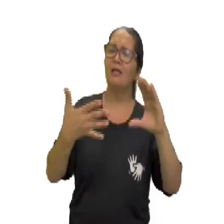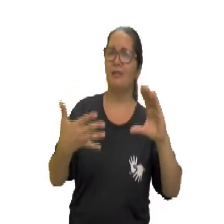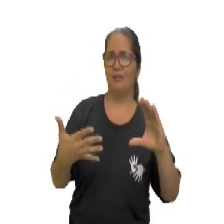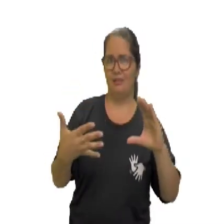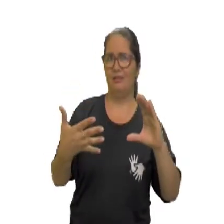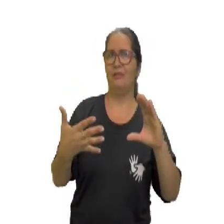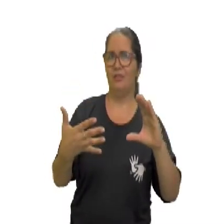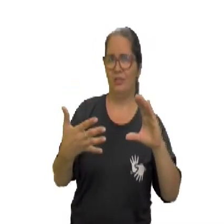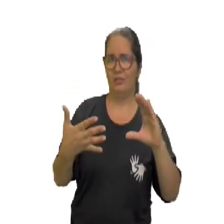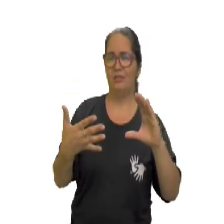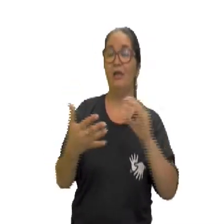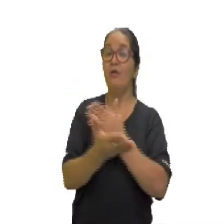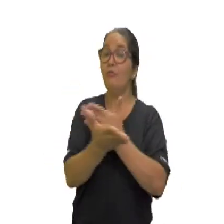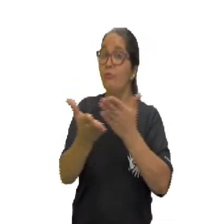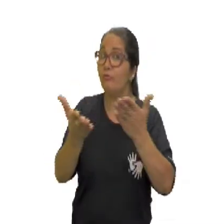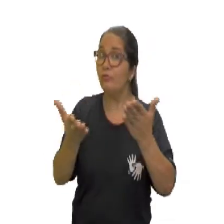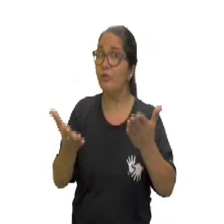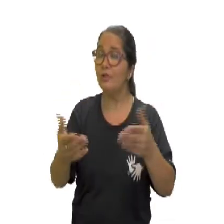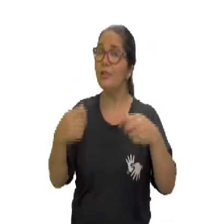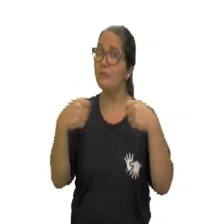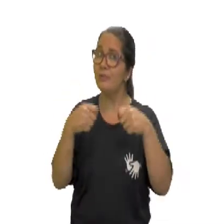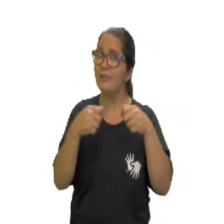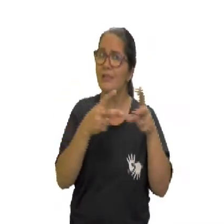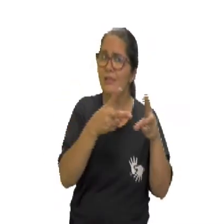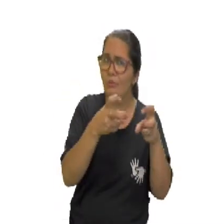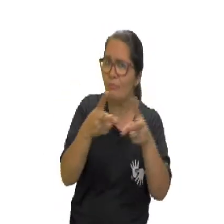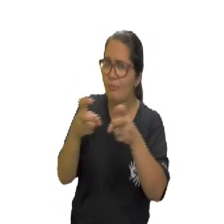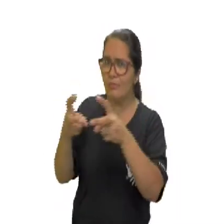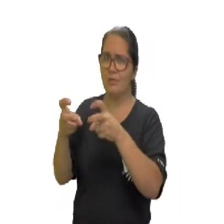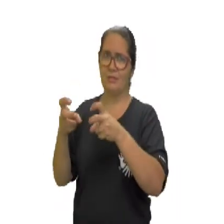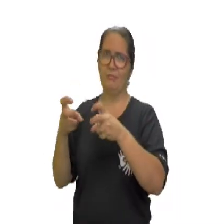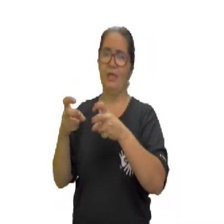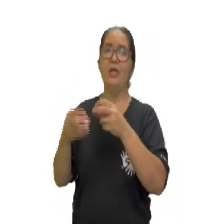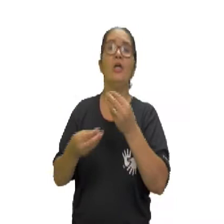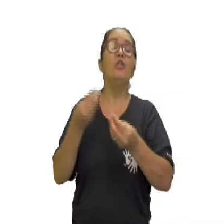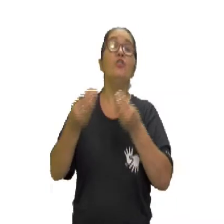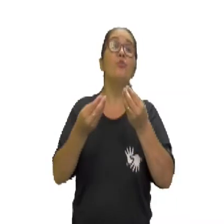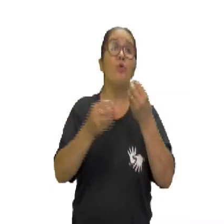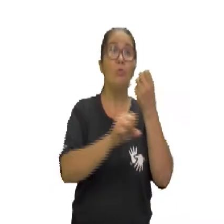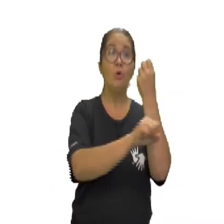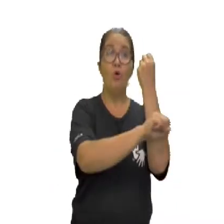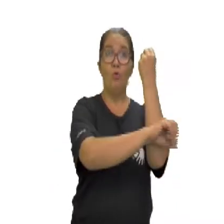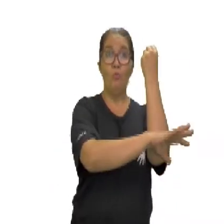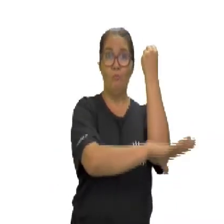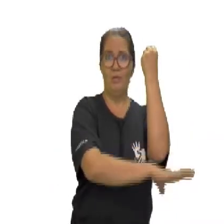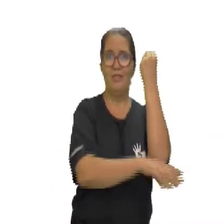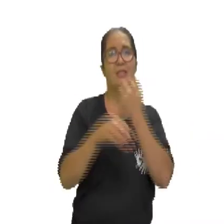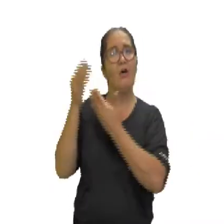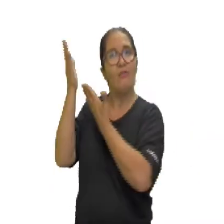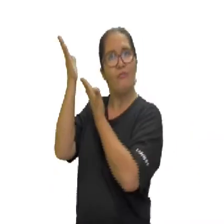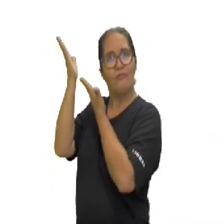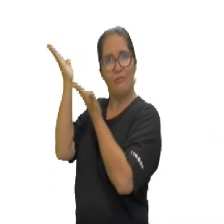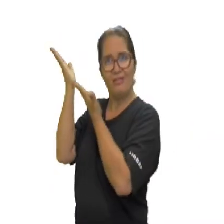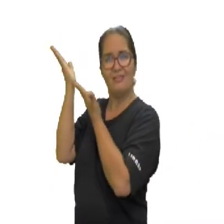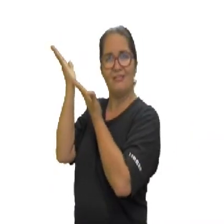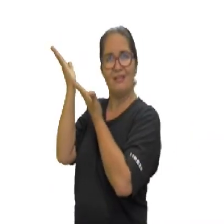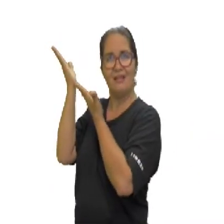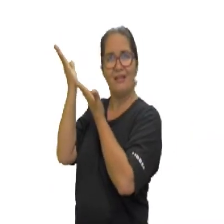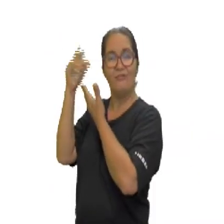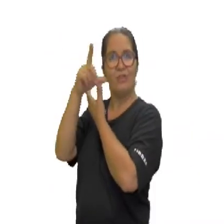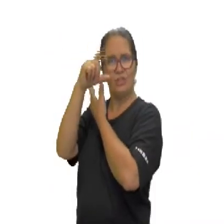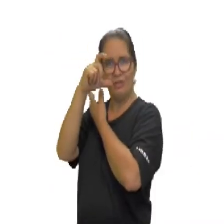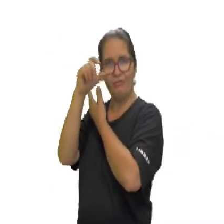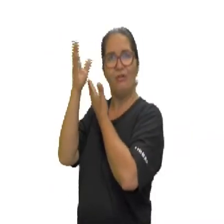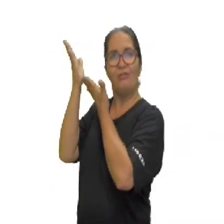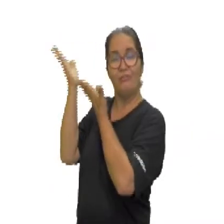Se vocês observarem, a gente tem grande parte do manguezal situado dentro de regiões com